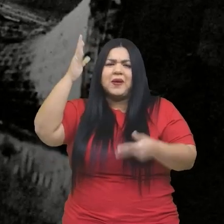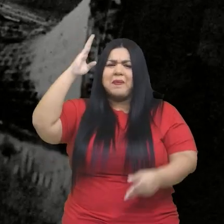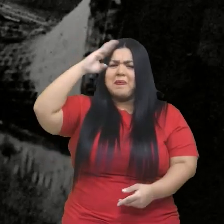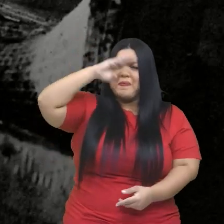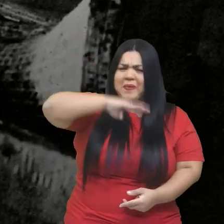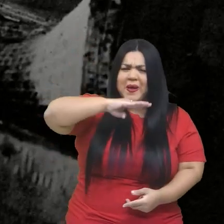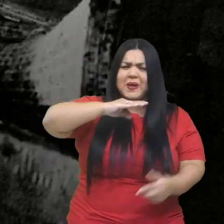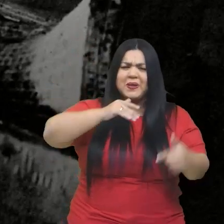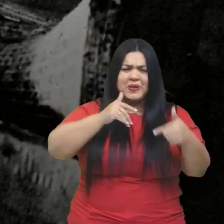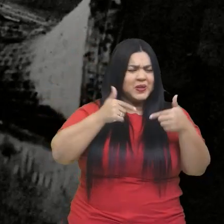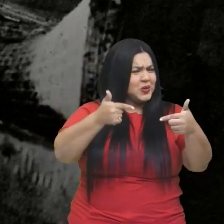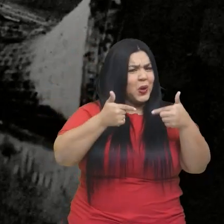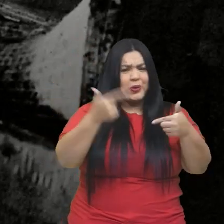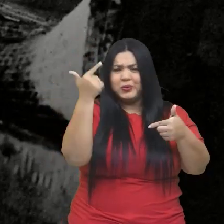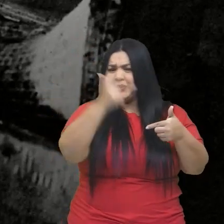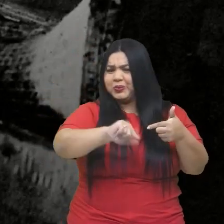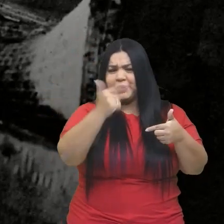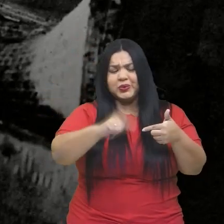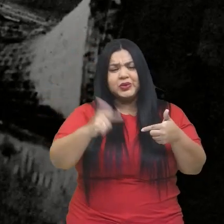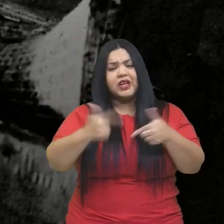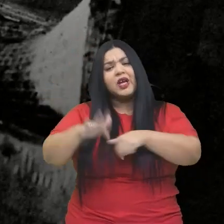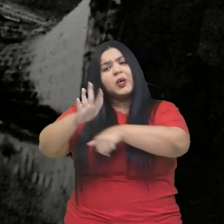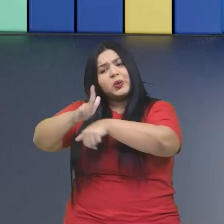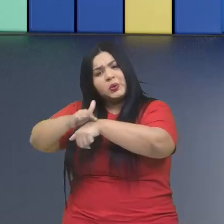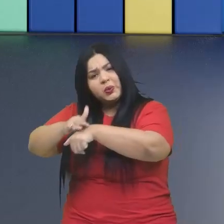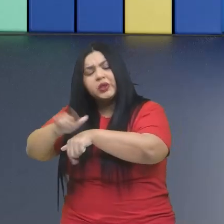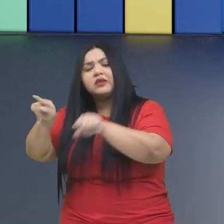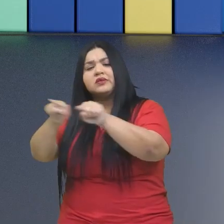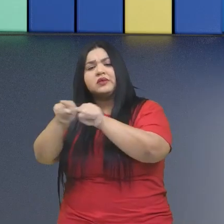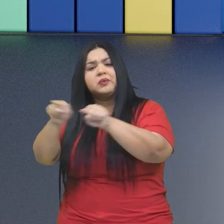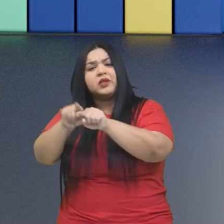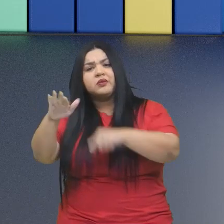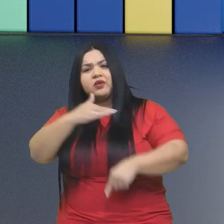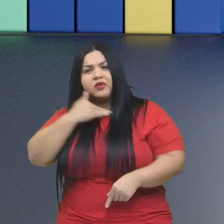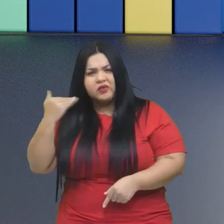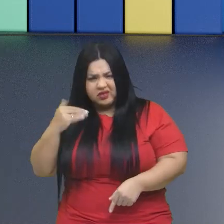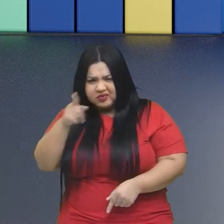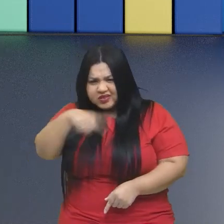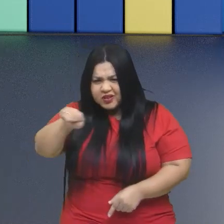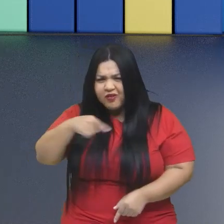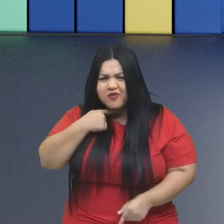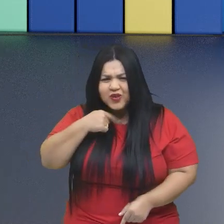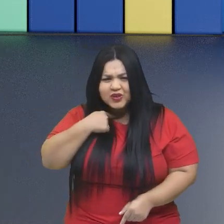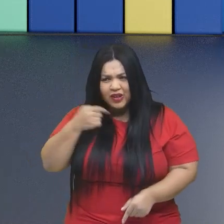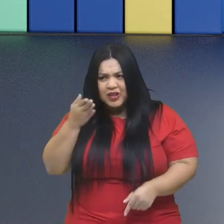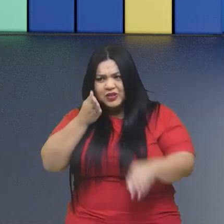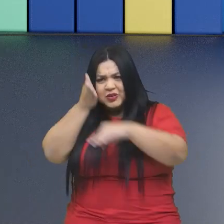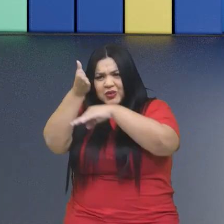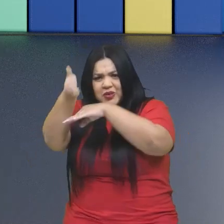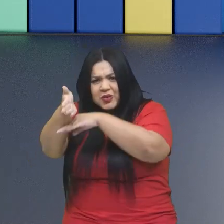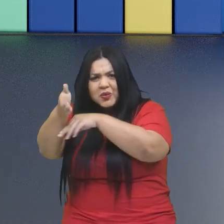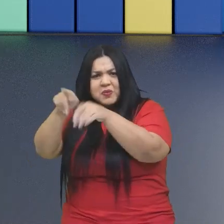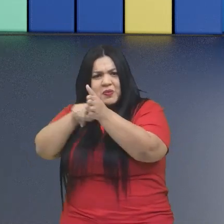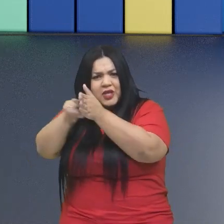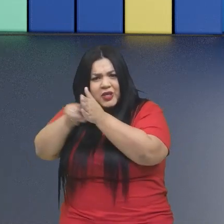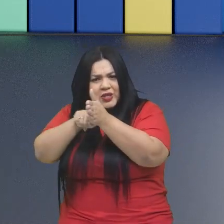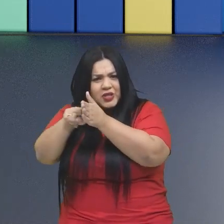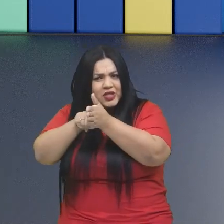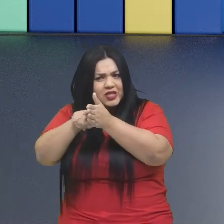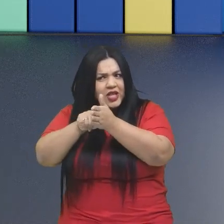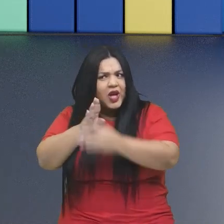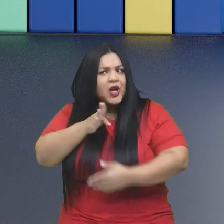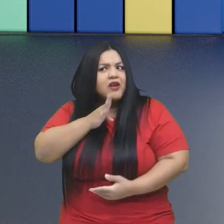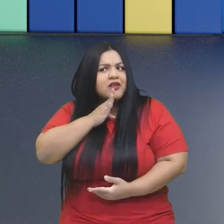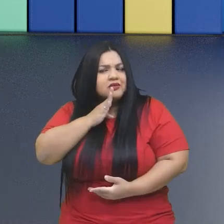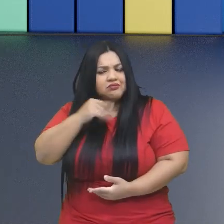e morte. E aí, gente, ficaram com vontade agora de ir lá, explorar, de mexer? Eu,